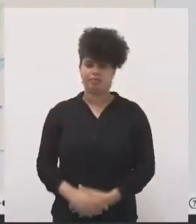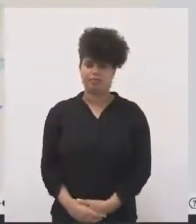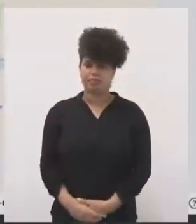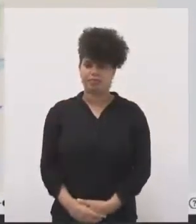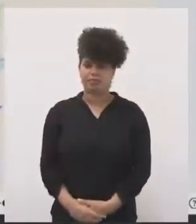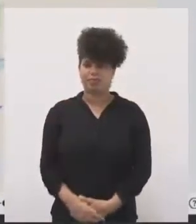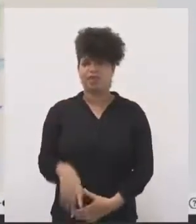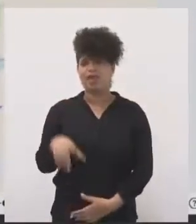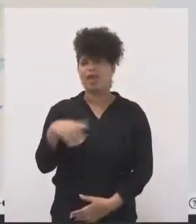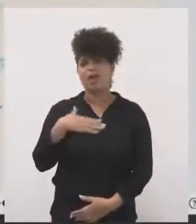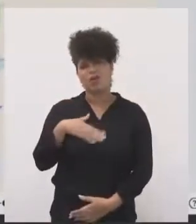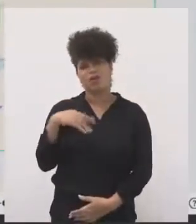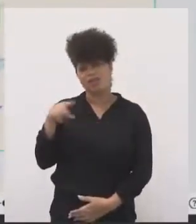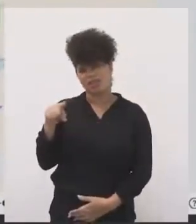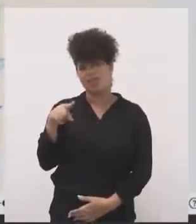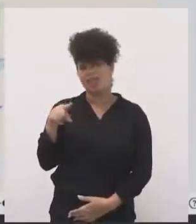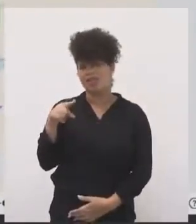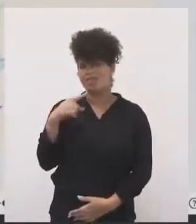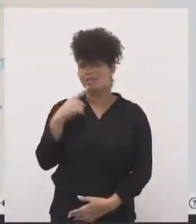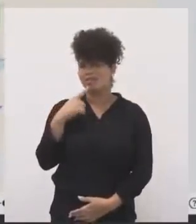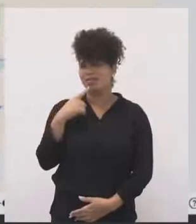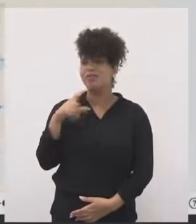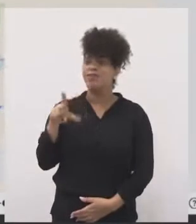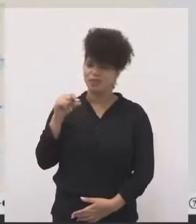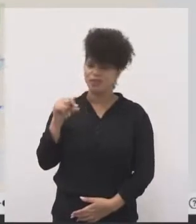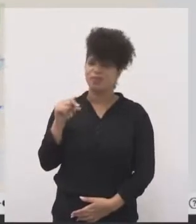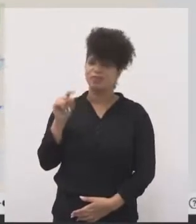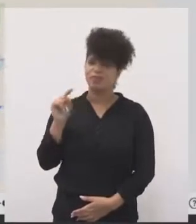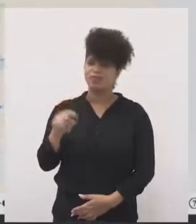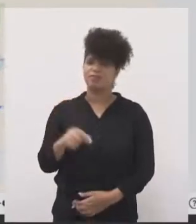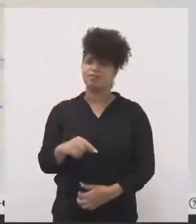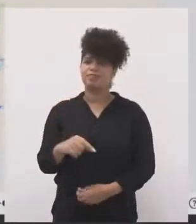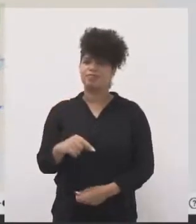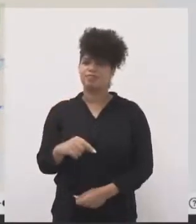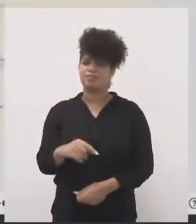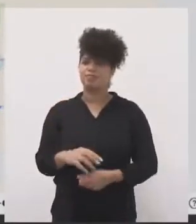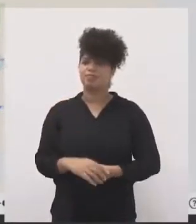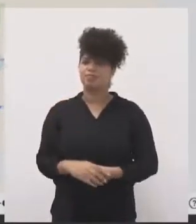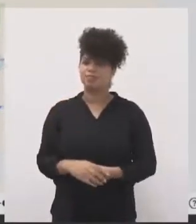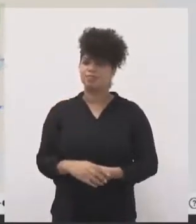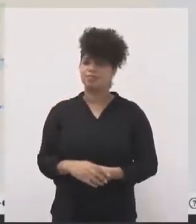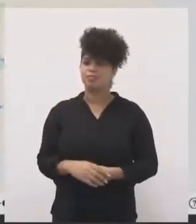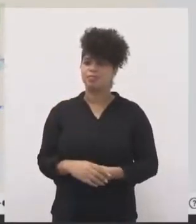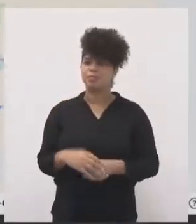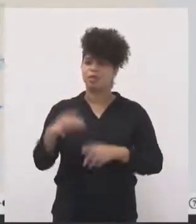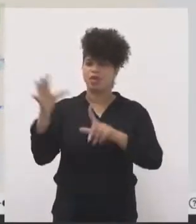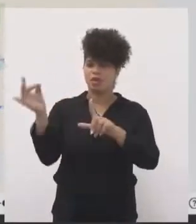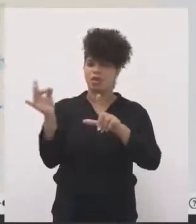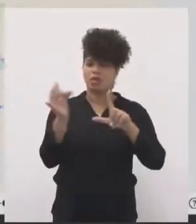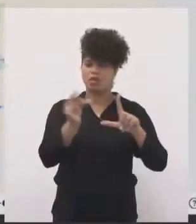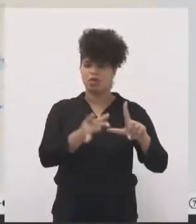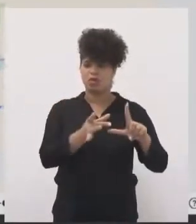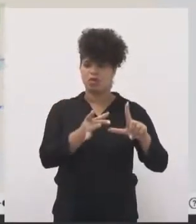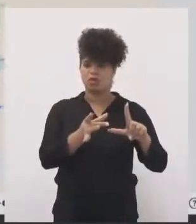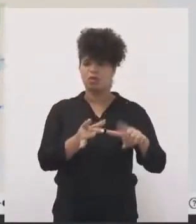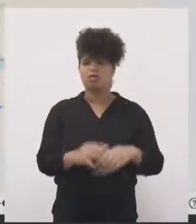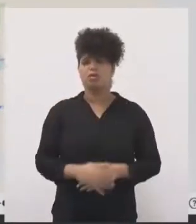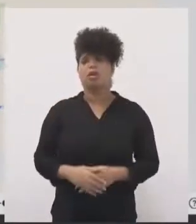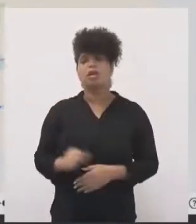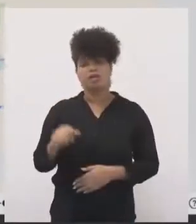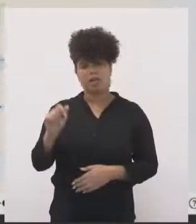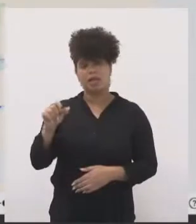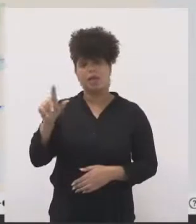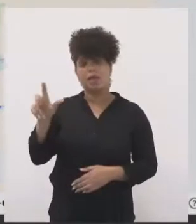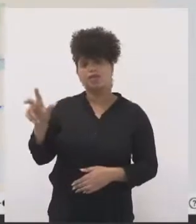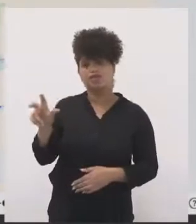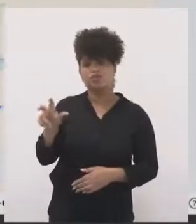Eu gostei desse aqui, então eu posso clicar nele, fazer aquele famoso Ctrl+C, Ctrl+V. Posso também arrastar